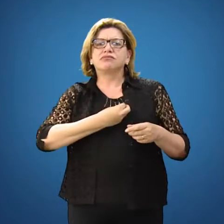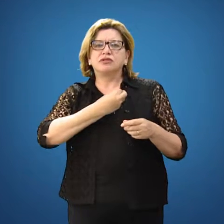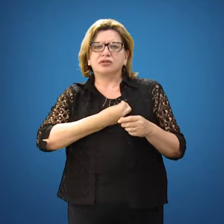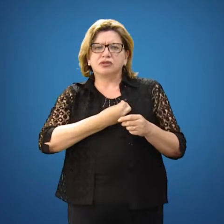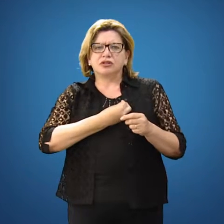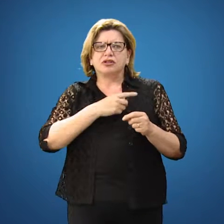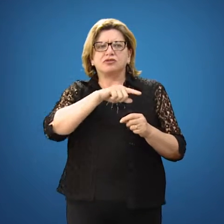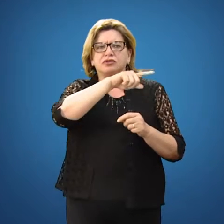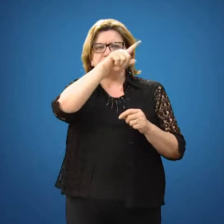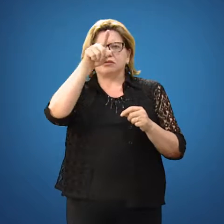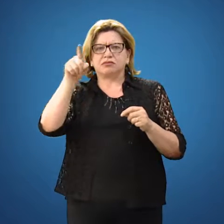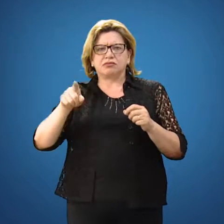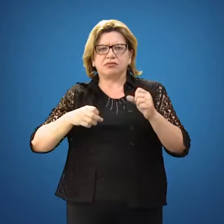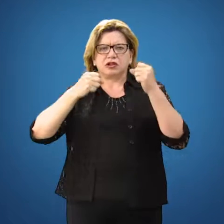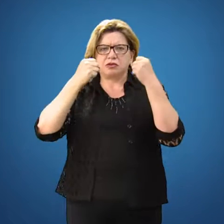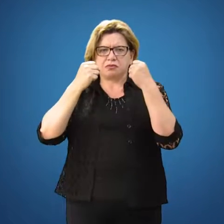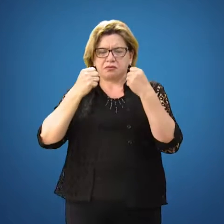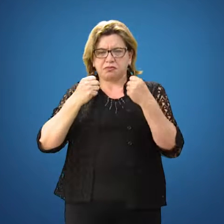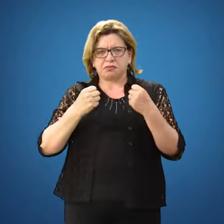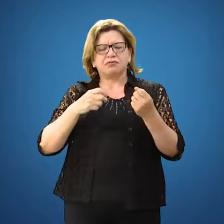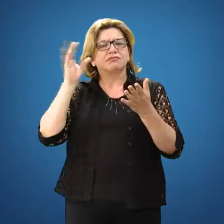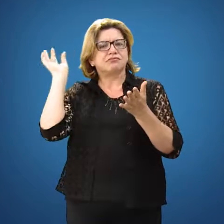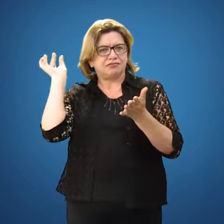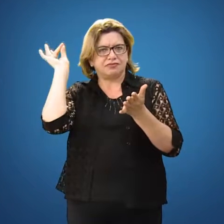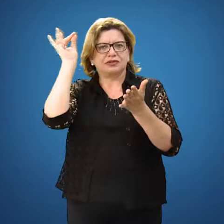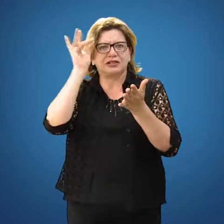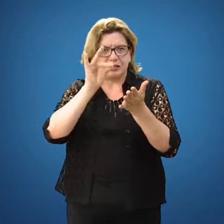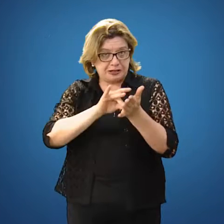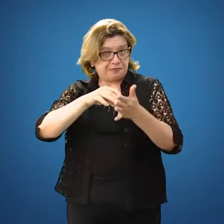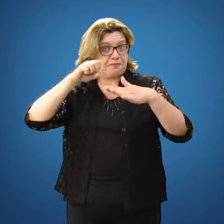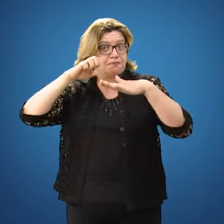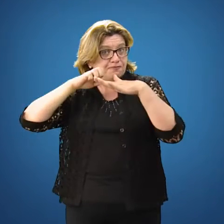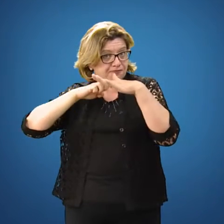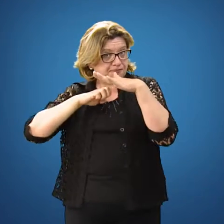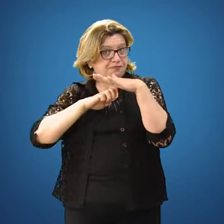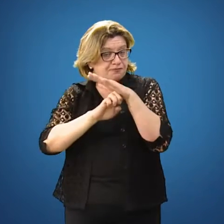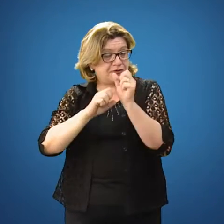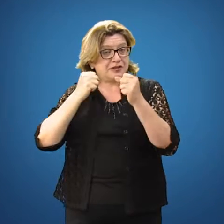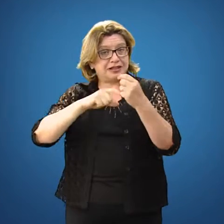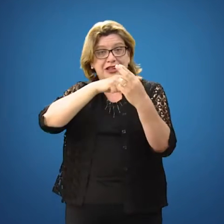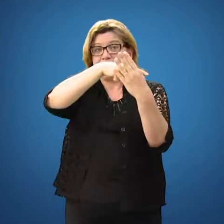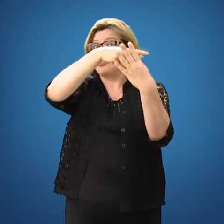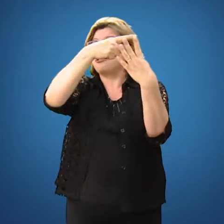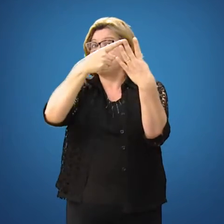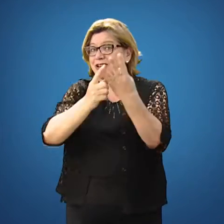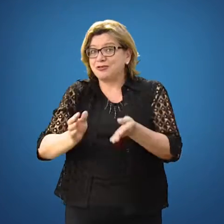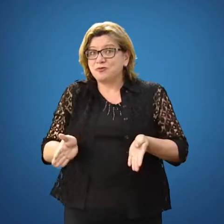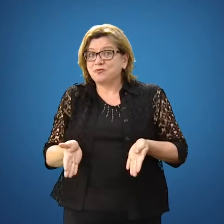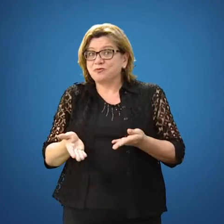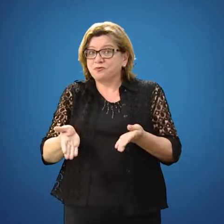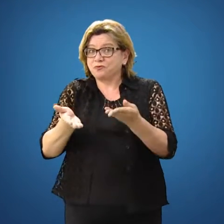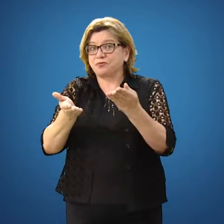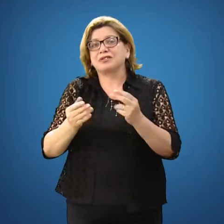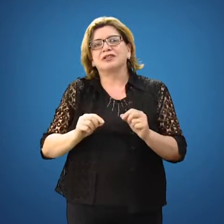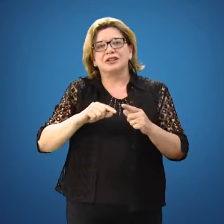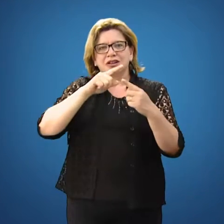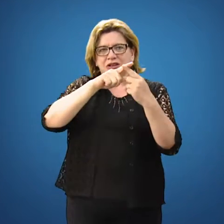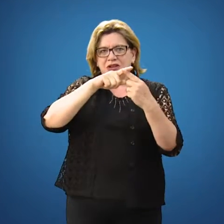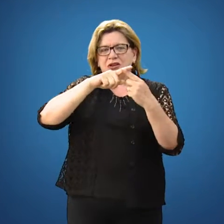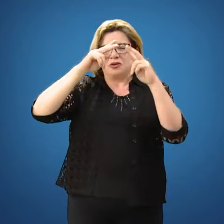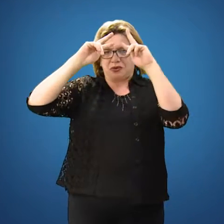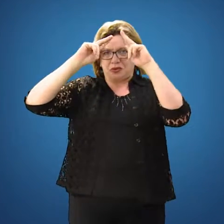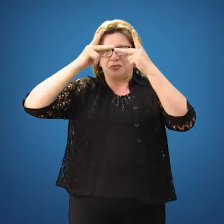que você possa ser, vias de fato, um empreendedor, você tem que potencializar esses capitais. Então, o humano,